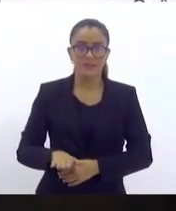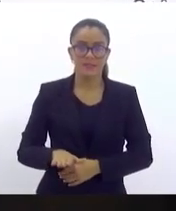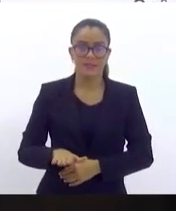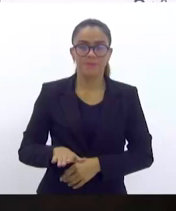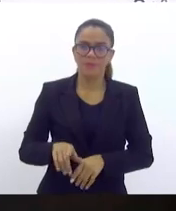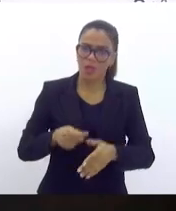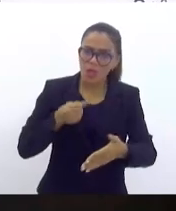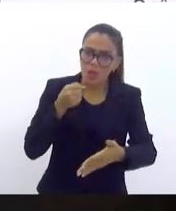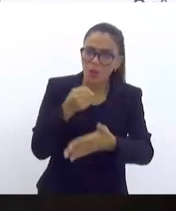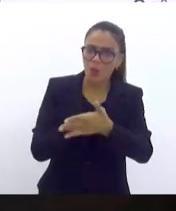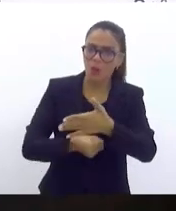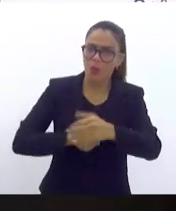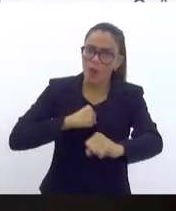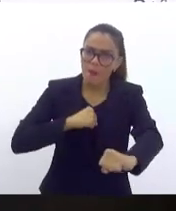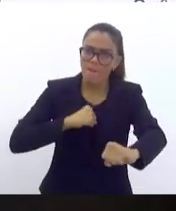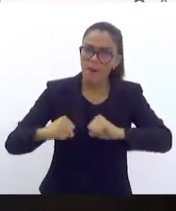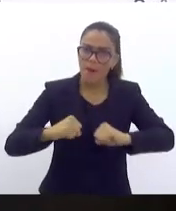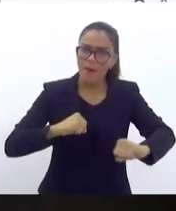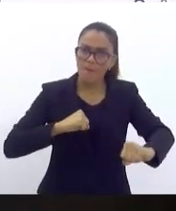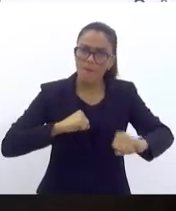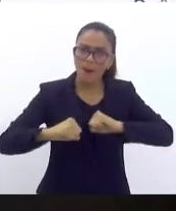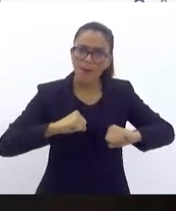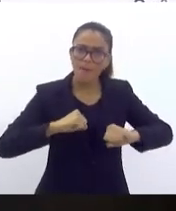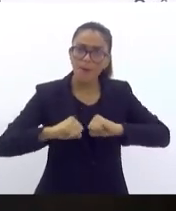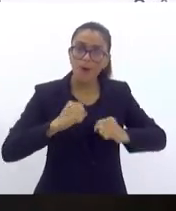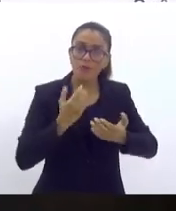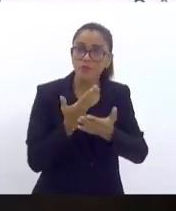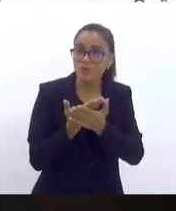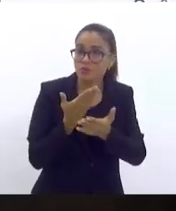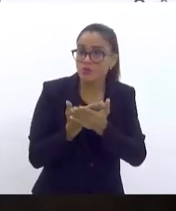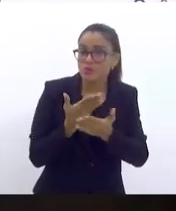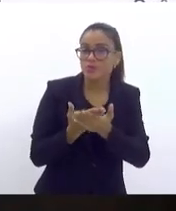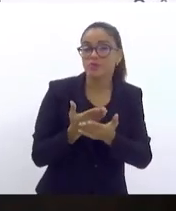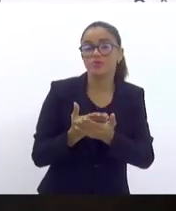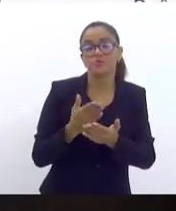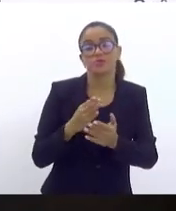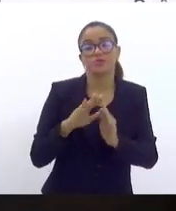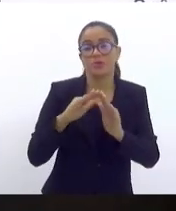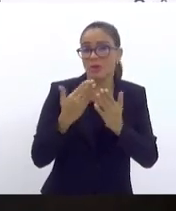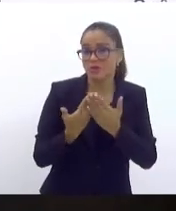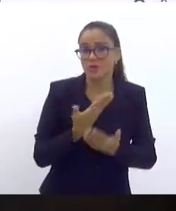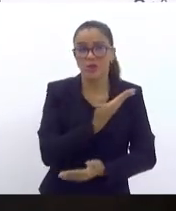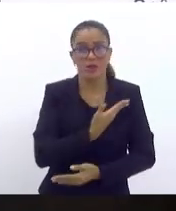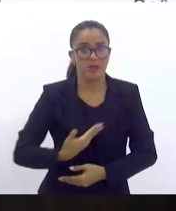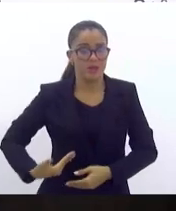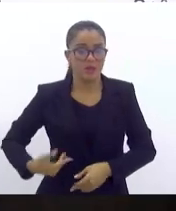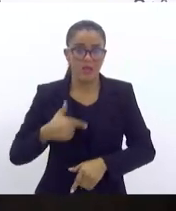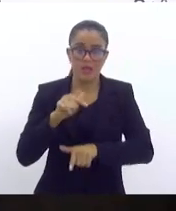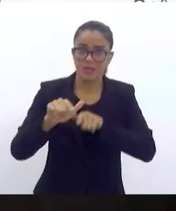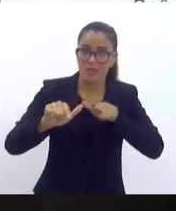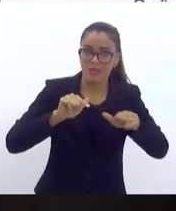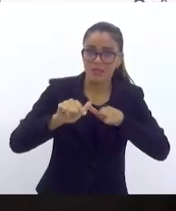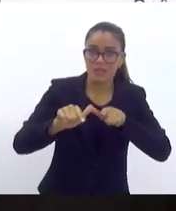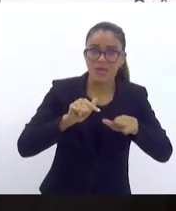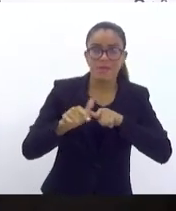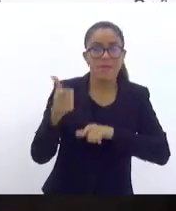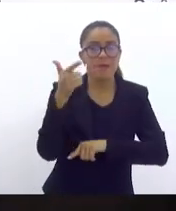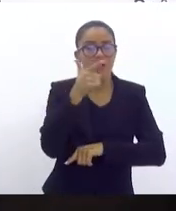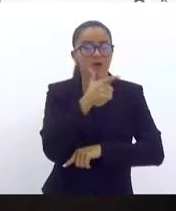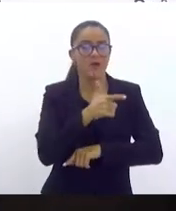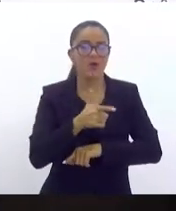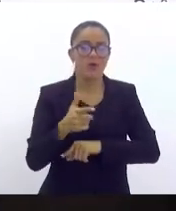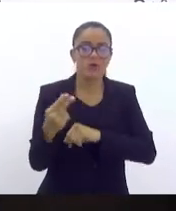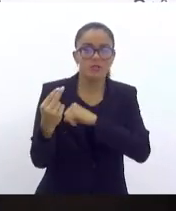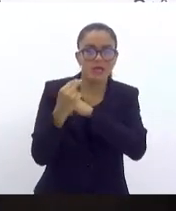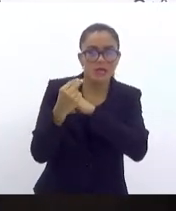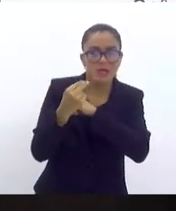e lutando estudando em escola pública trabalhando para me manterem